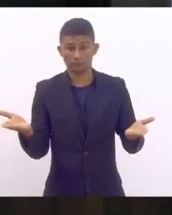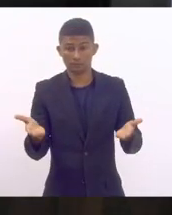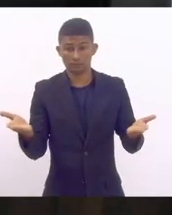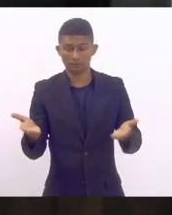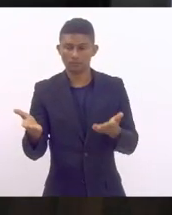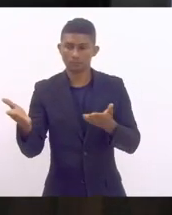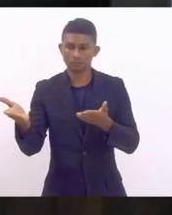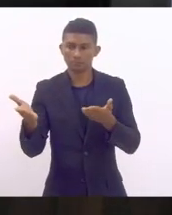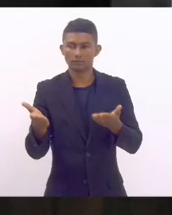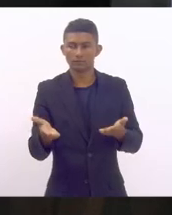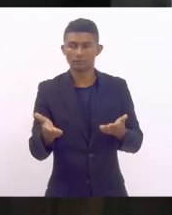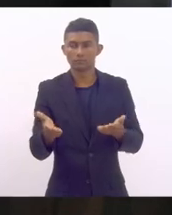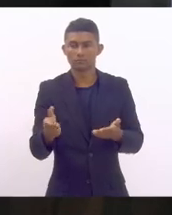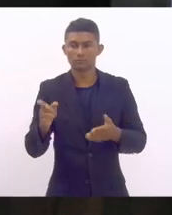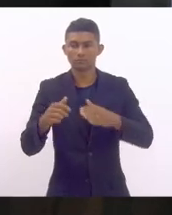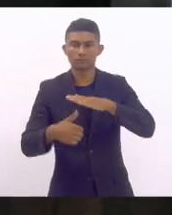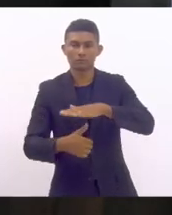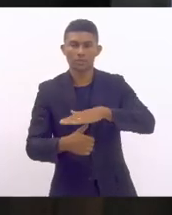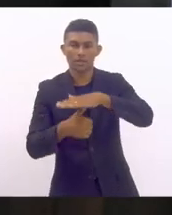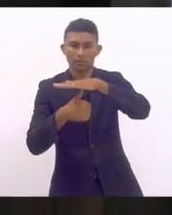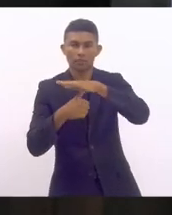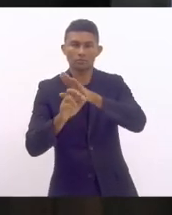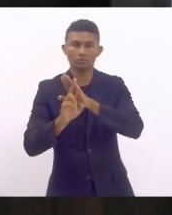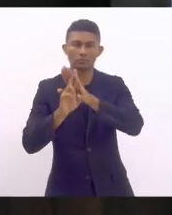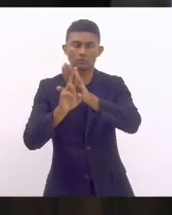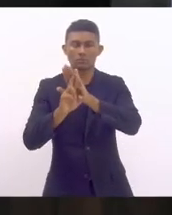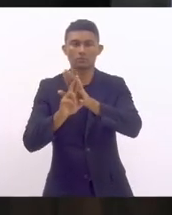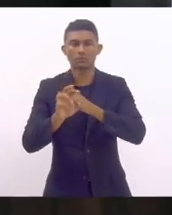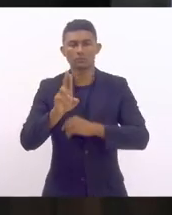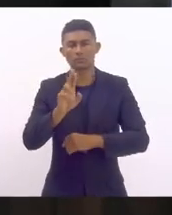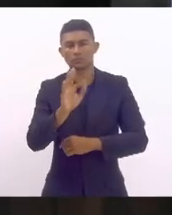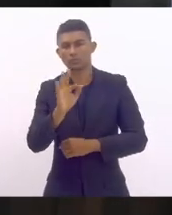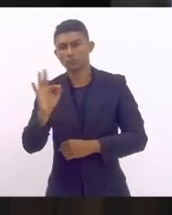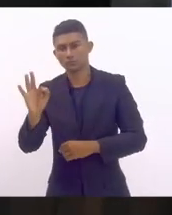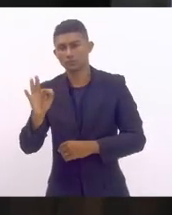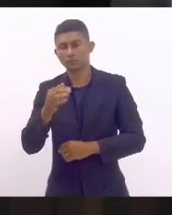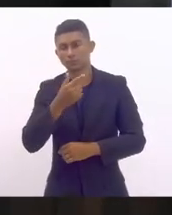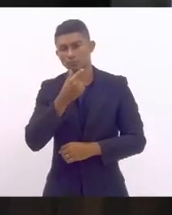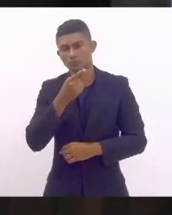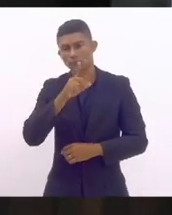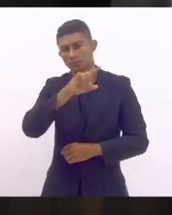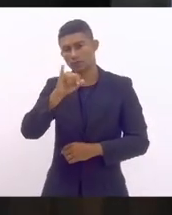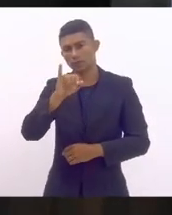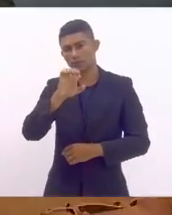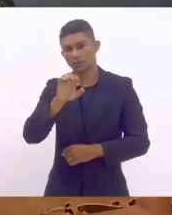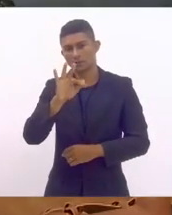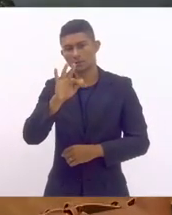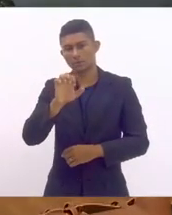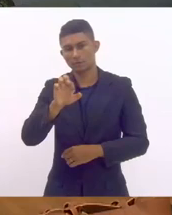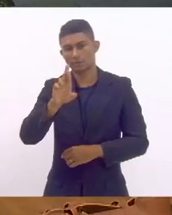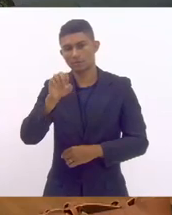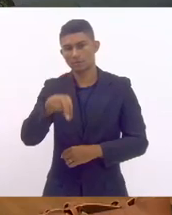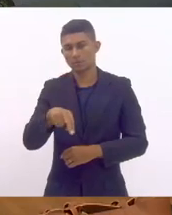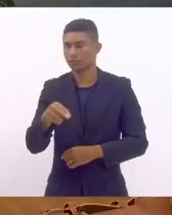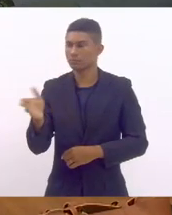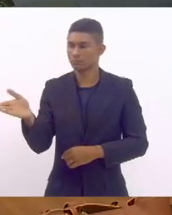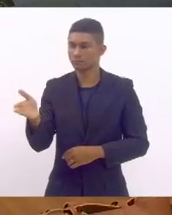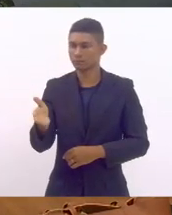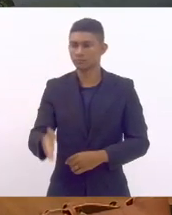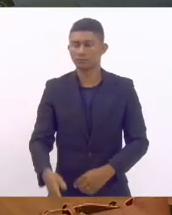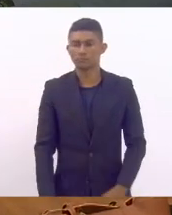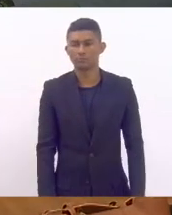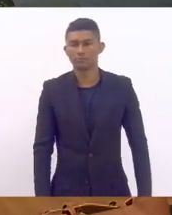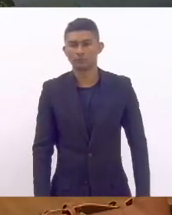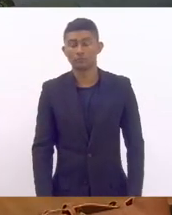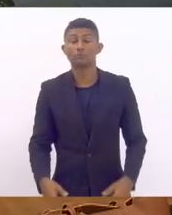agora ao reitor do Instituto Federal Fluminense Jefferson amanhã de Azevedo por favor que